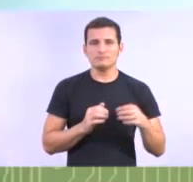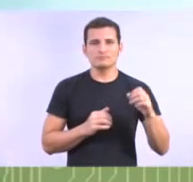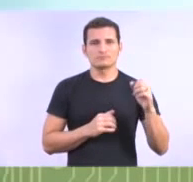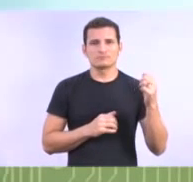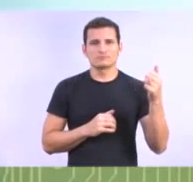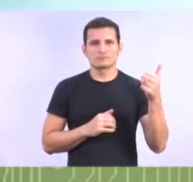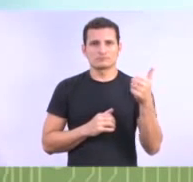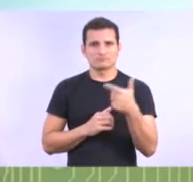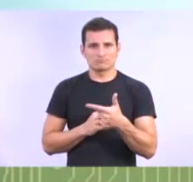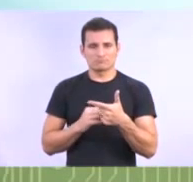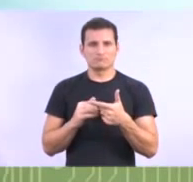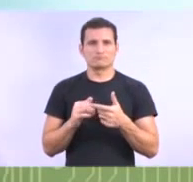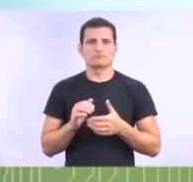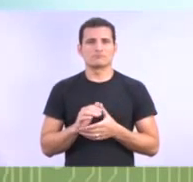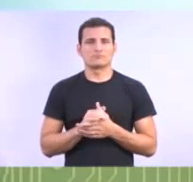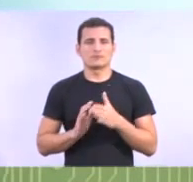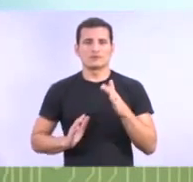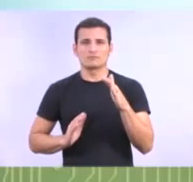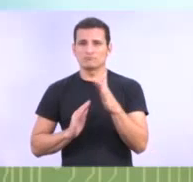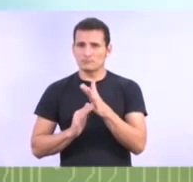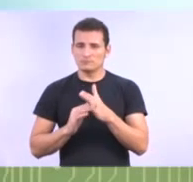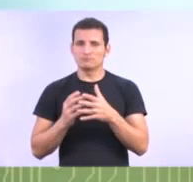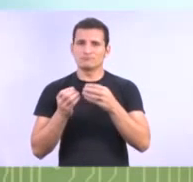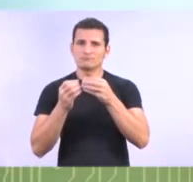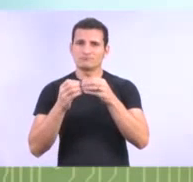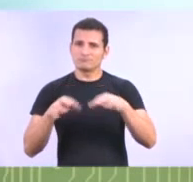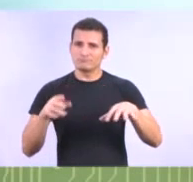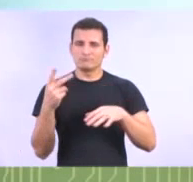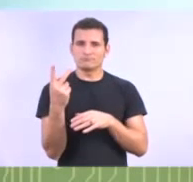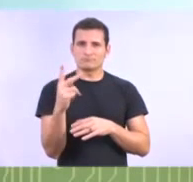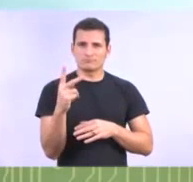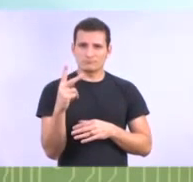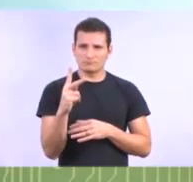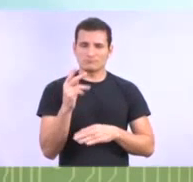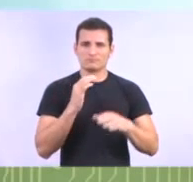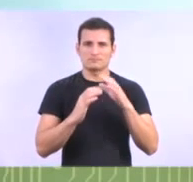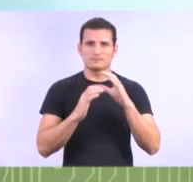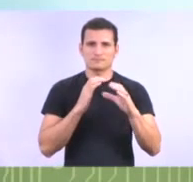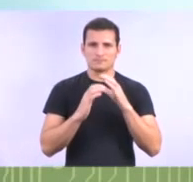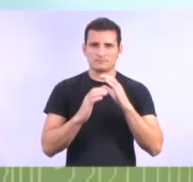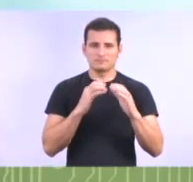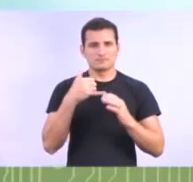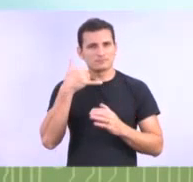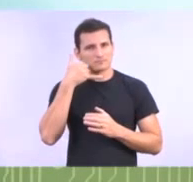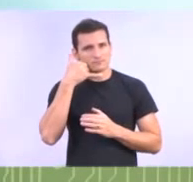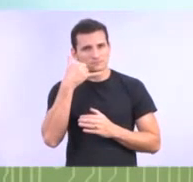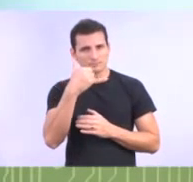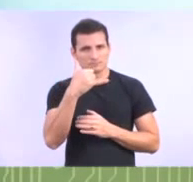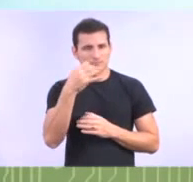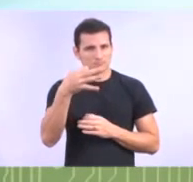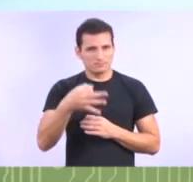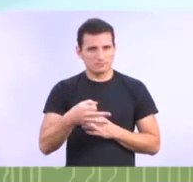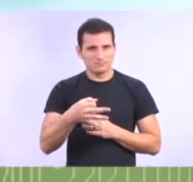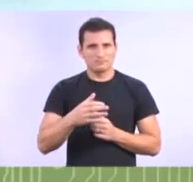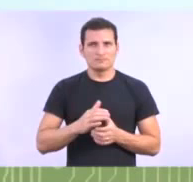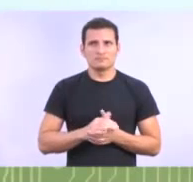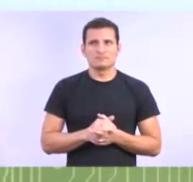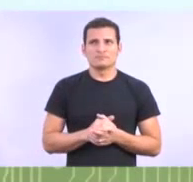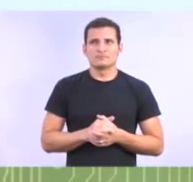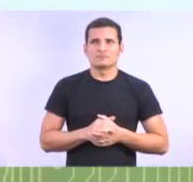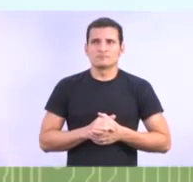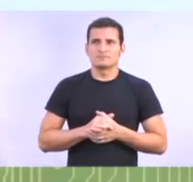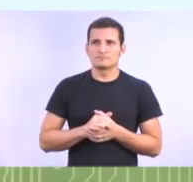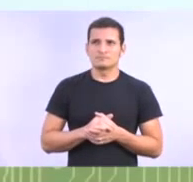o permite, né, e você prejudica então a sua comunicação de telefonia, correto? Então aí vamos voltar